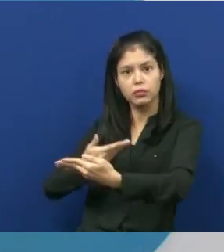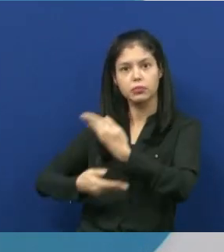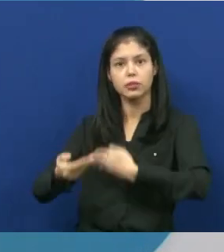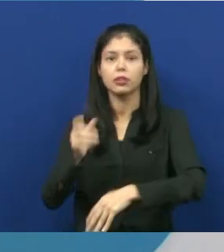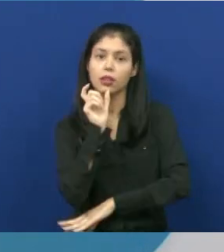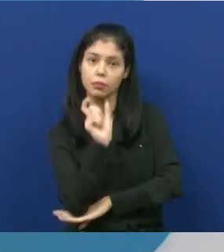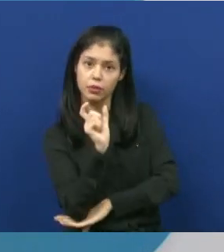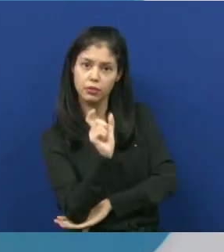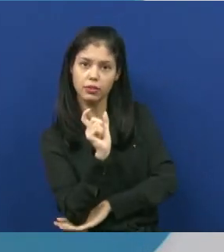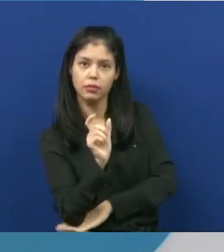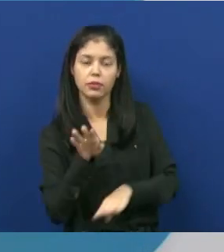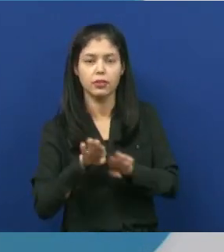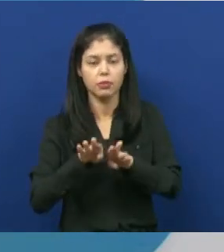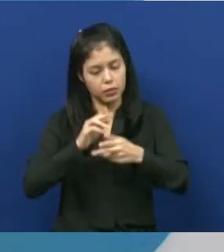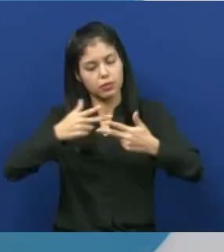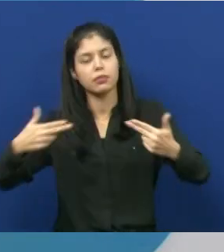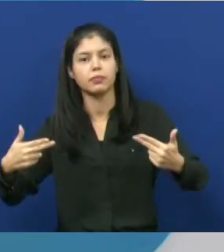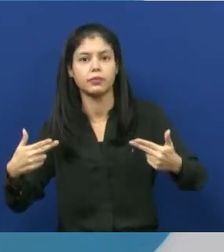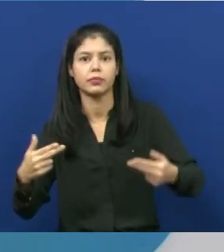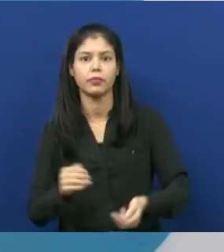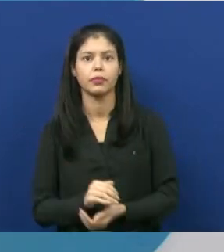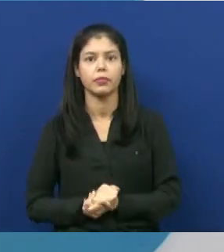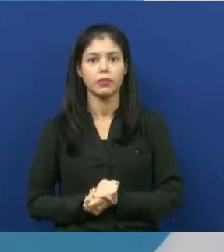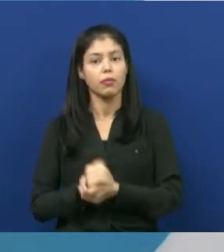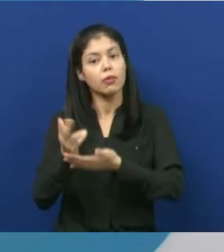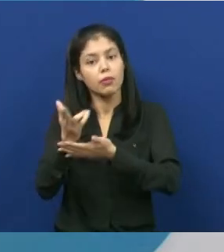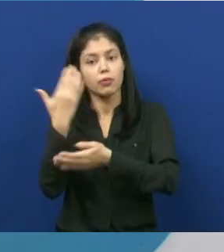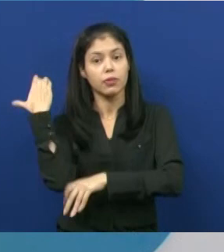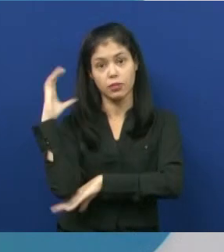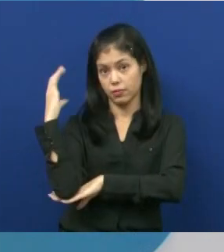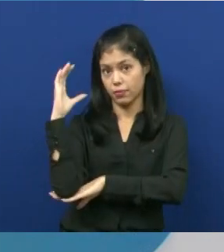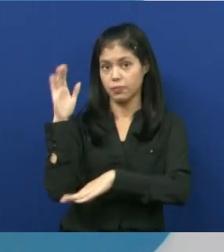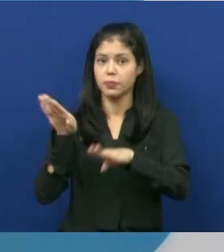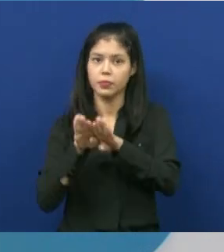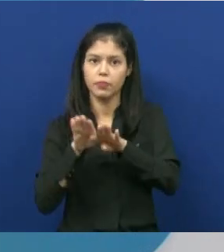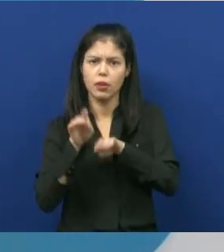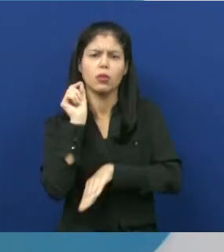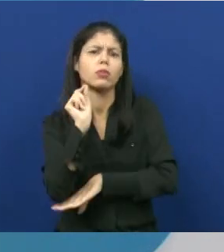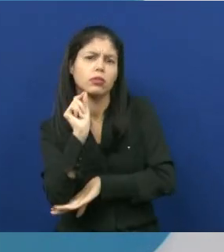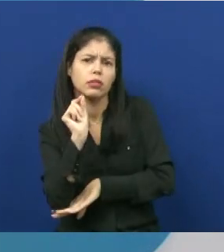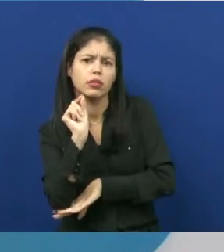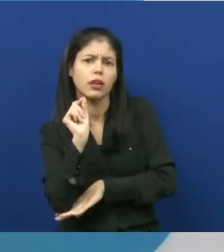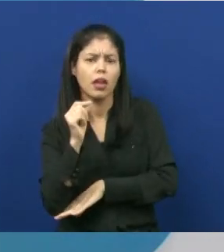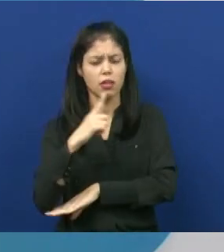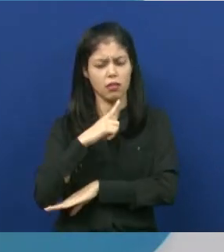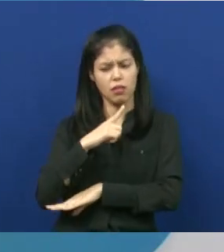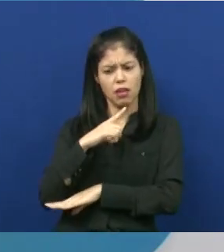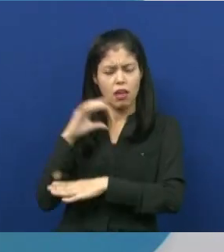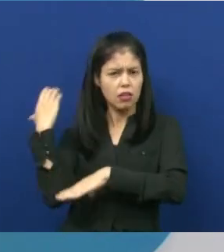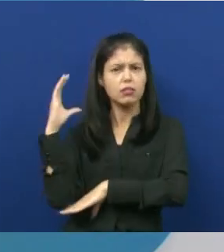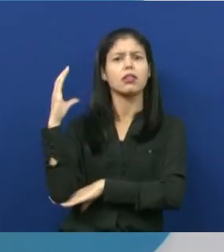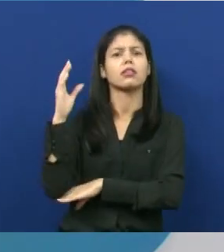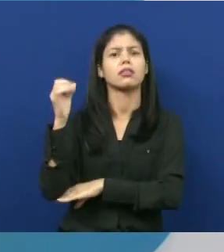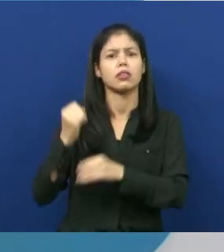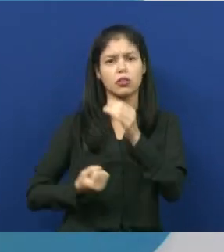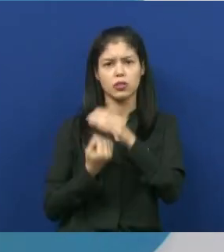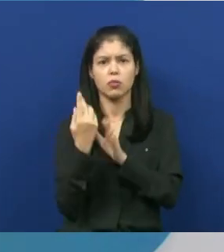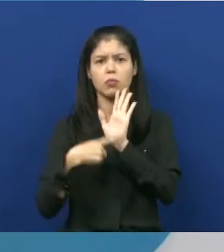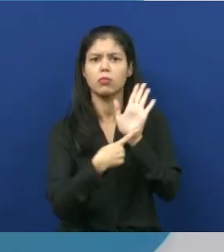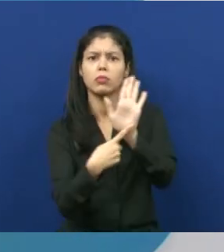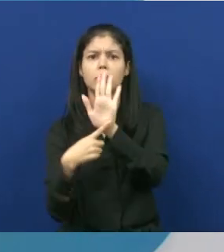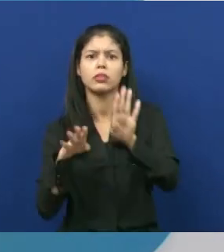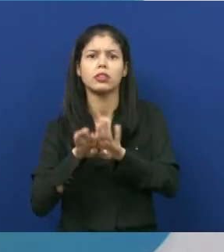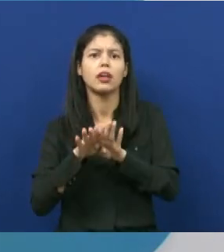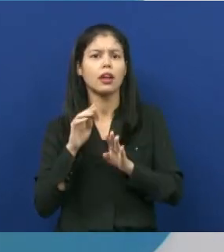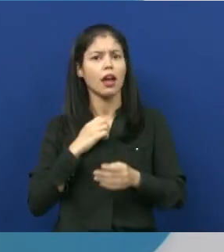a palavra e as coisas. Com relação à ciência, o que fundamenta a atividade científica, quais são os pressupostos